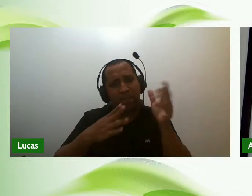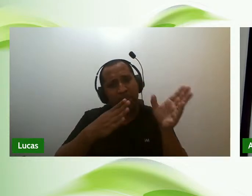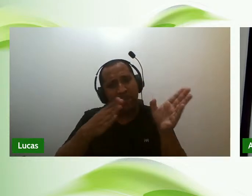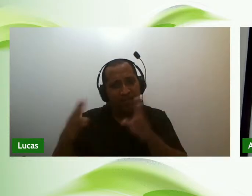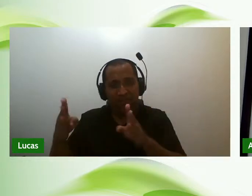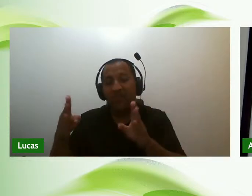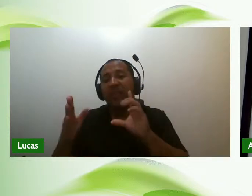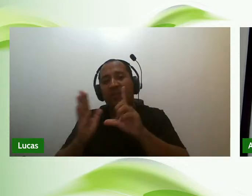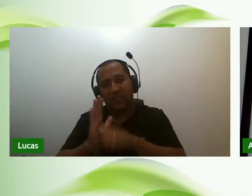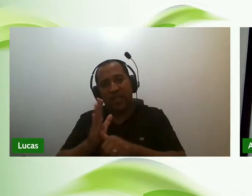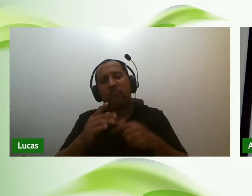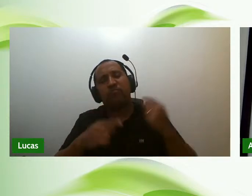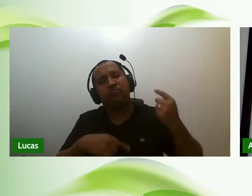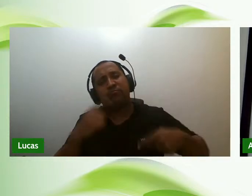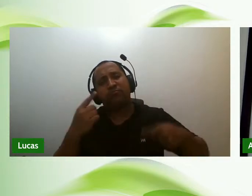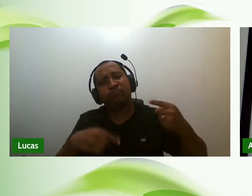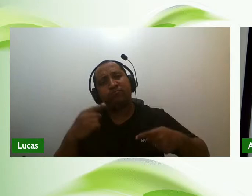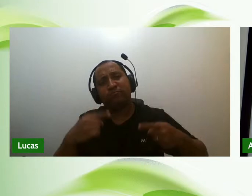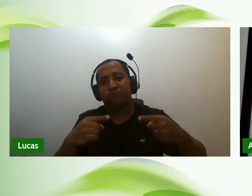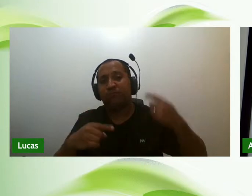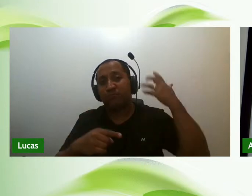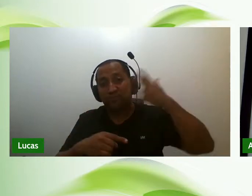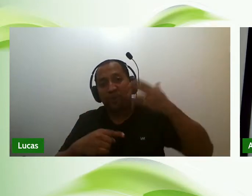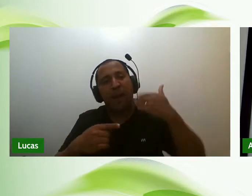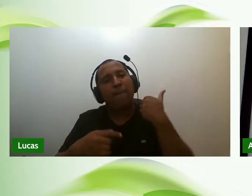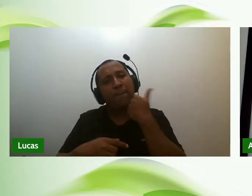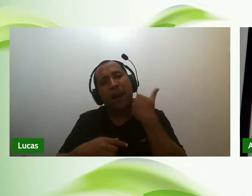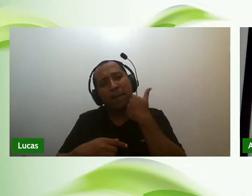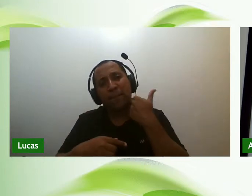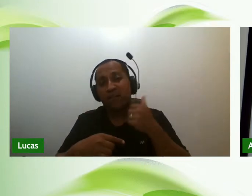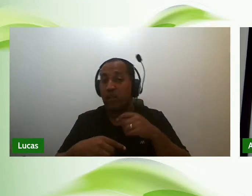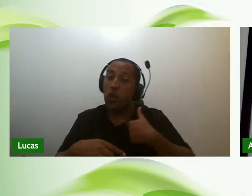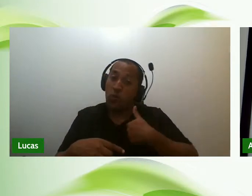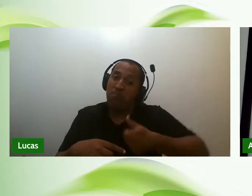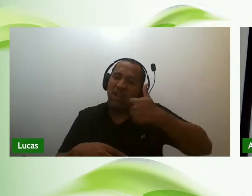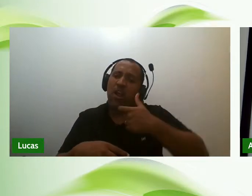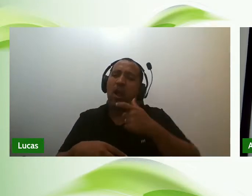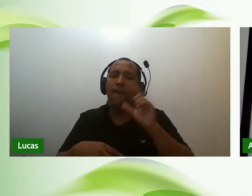frente na discussão ao longo da palestra, né? Do bate-papo, que eu gosto de chamar mais assim.